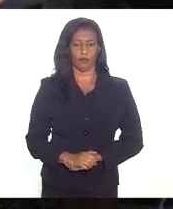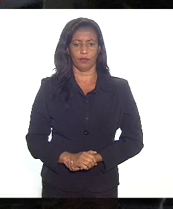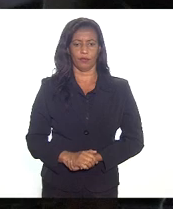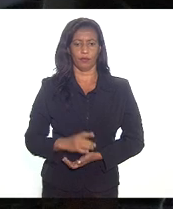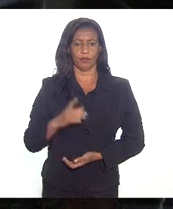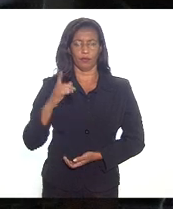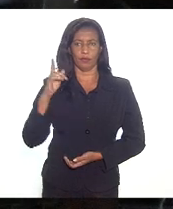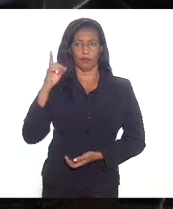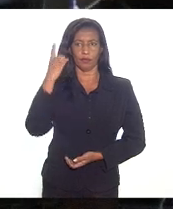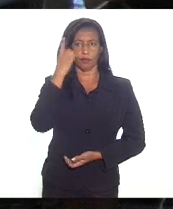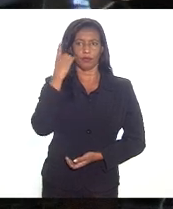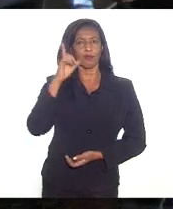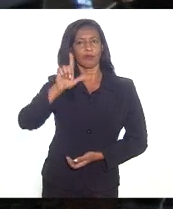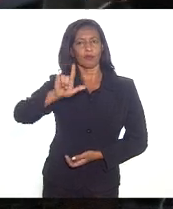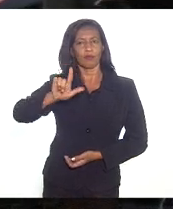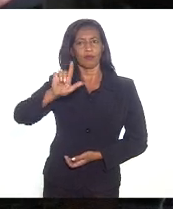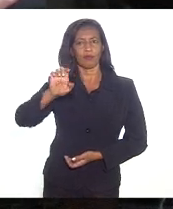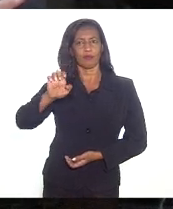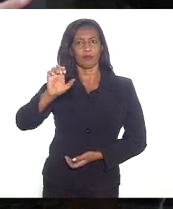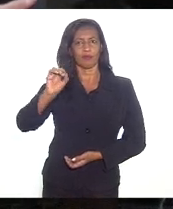Deputado Léo Vieira.